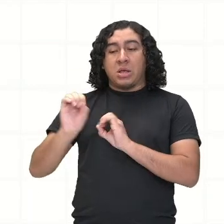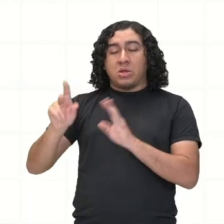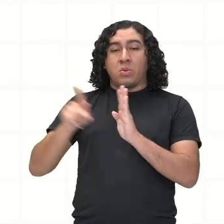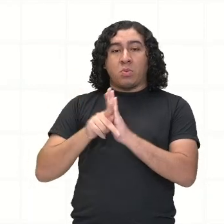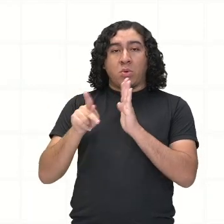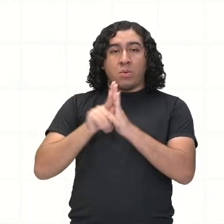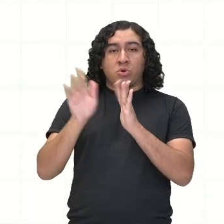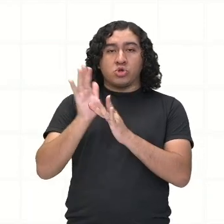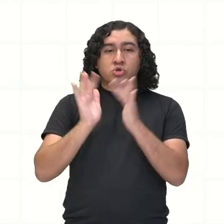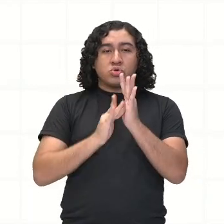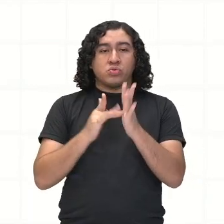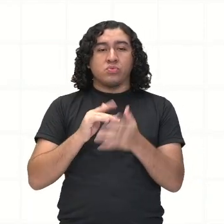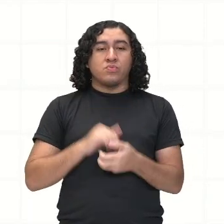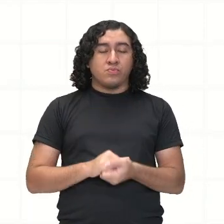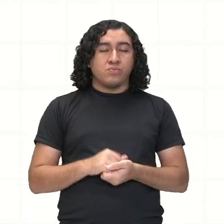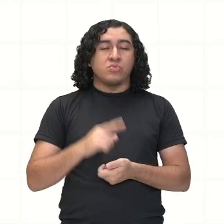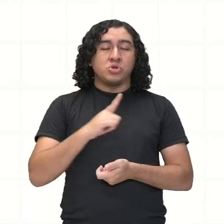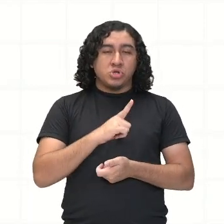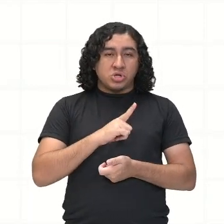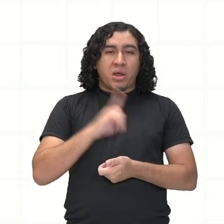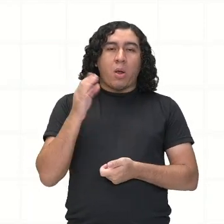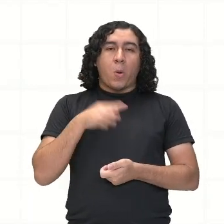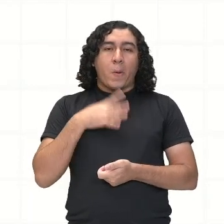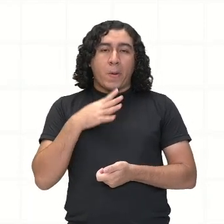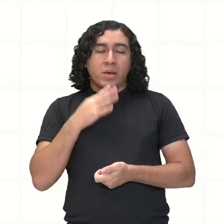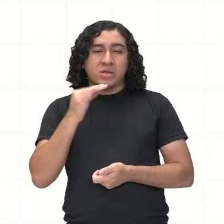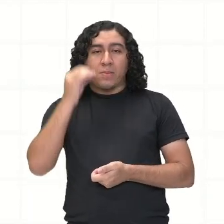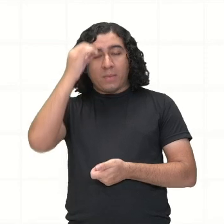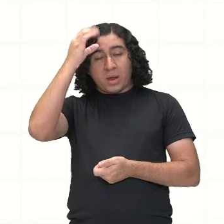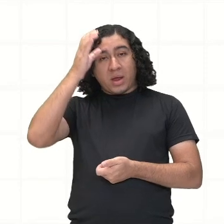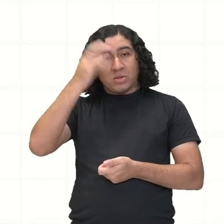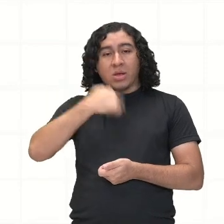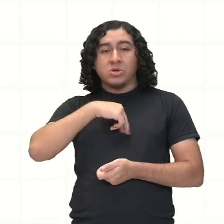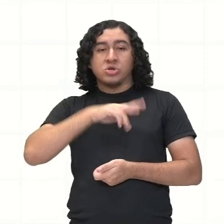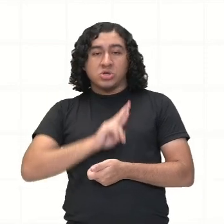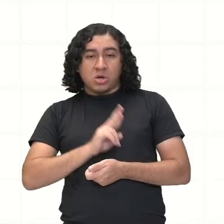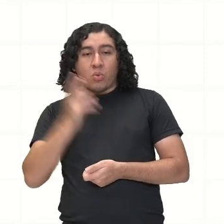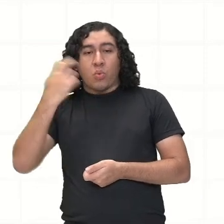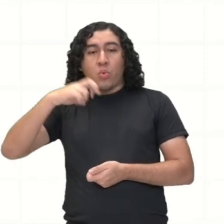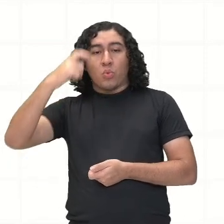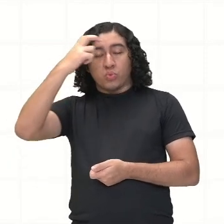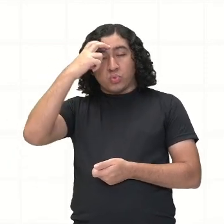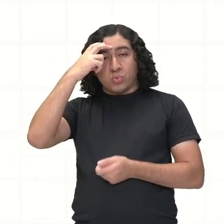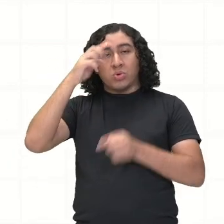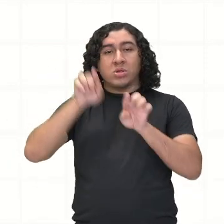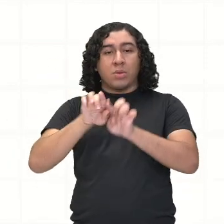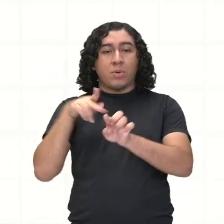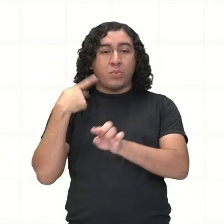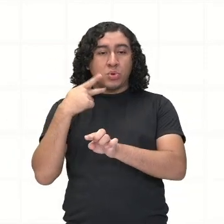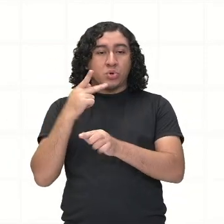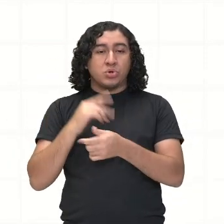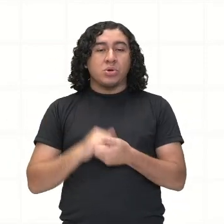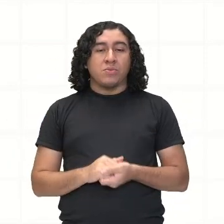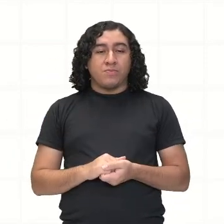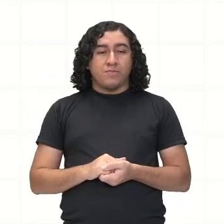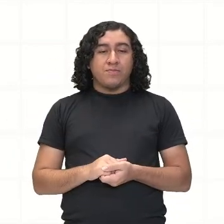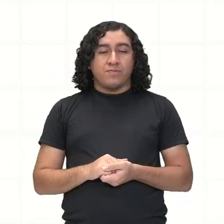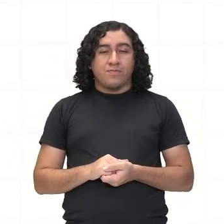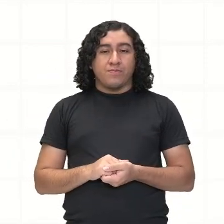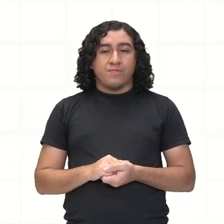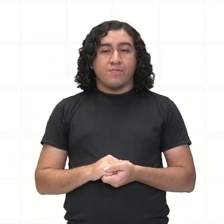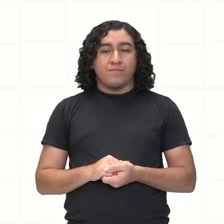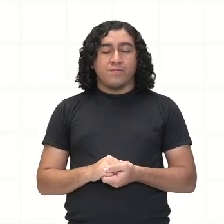assuntos religiosos, políticos e culturais. Considerado um dos maiores